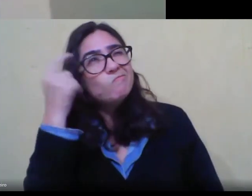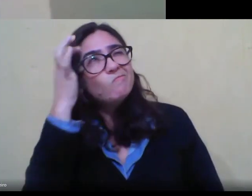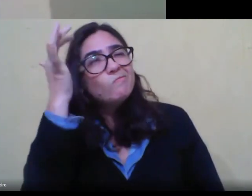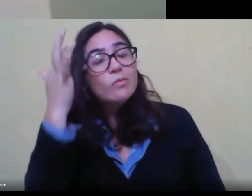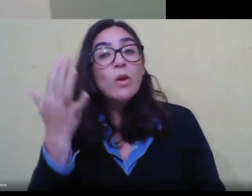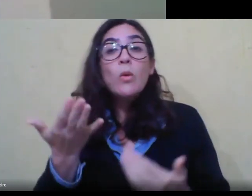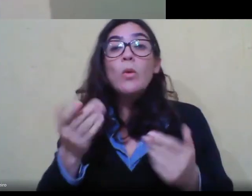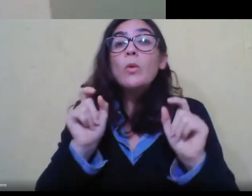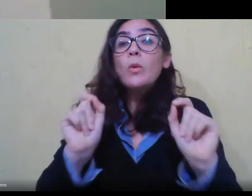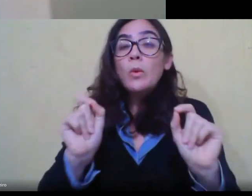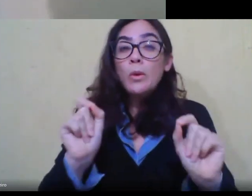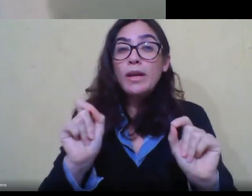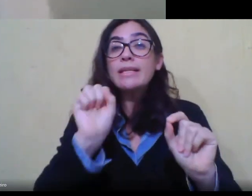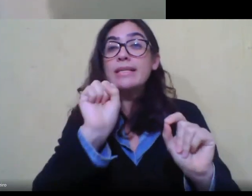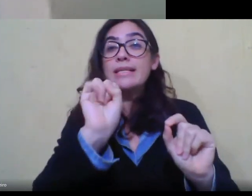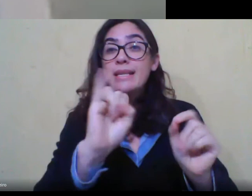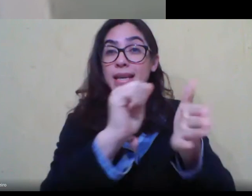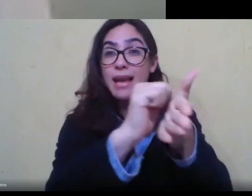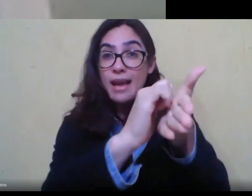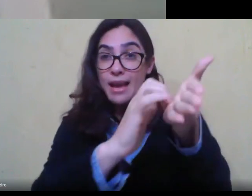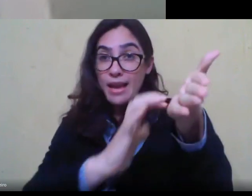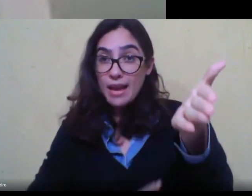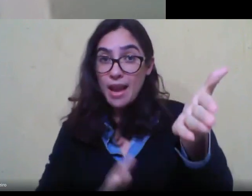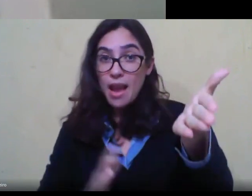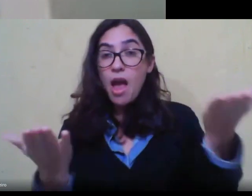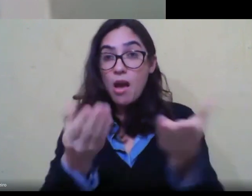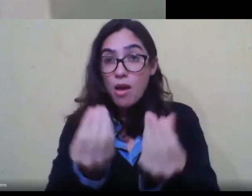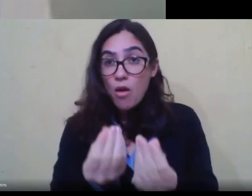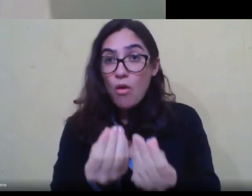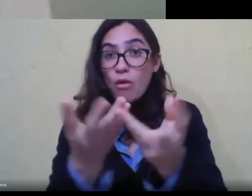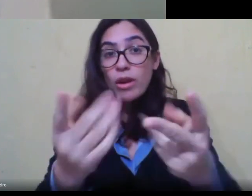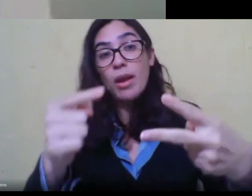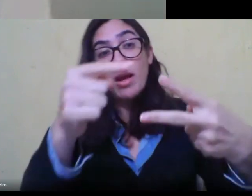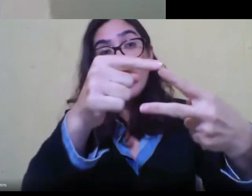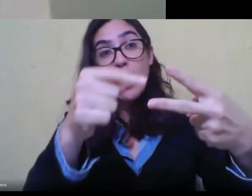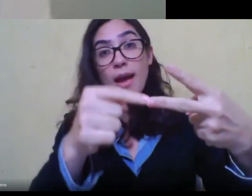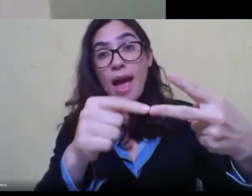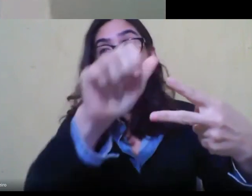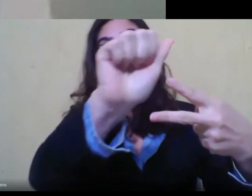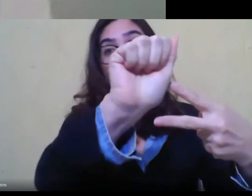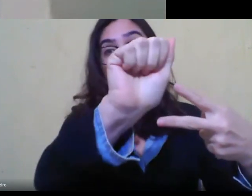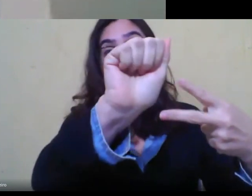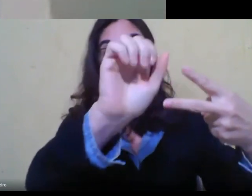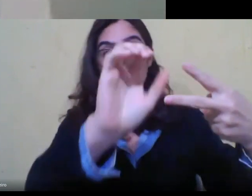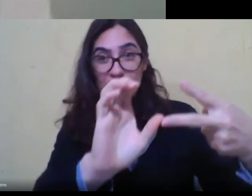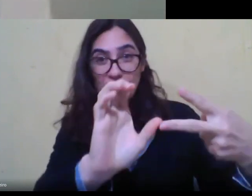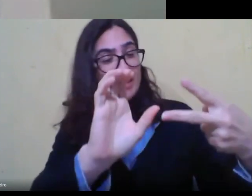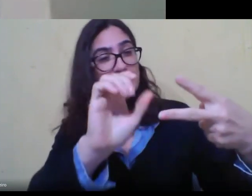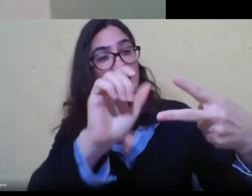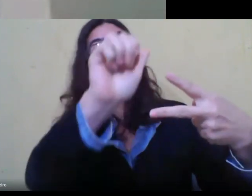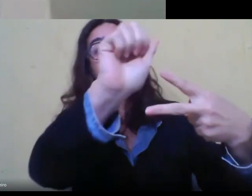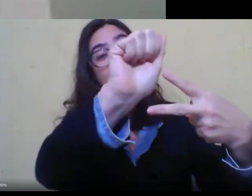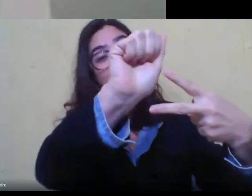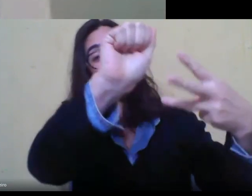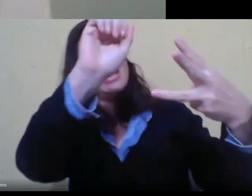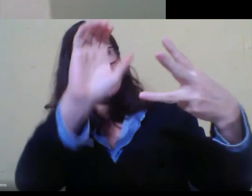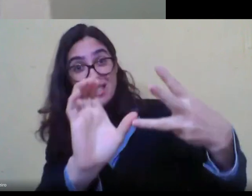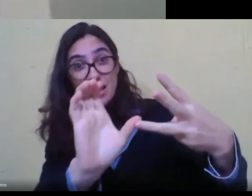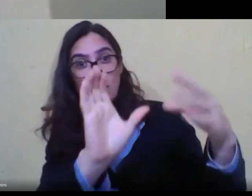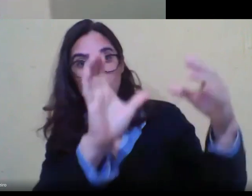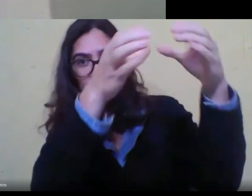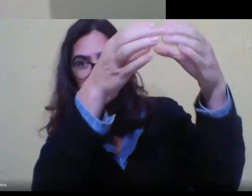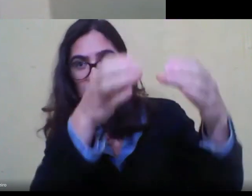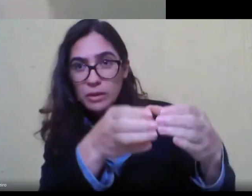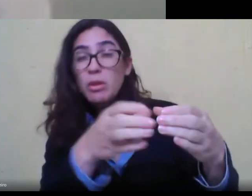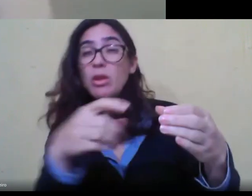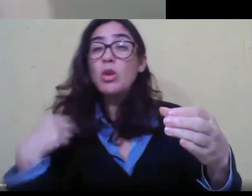do SIGA, que elas fossem alteradas o menos possível nesses dois blocos iniciais, que a gente